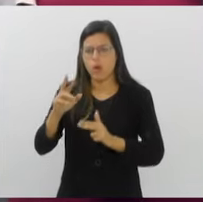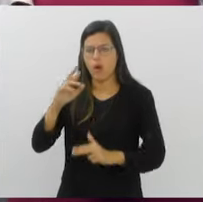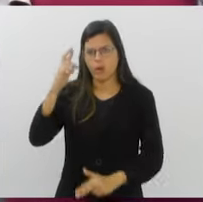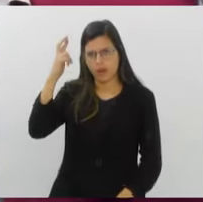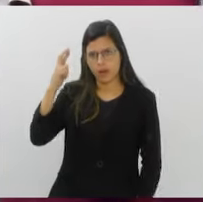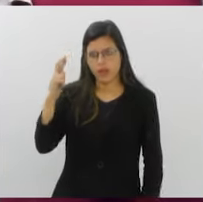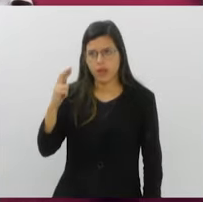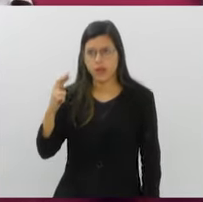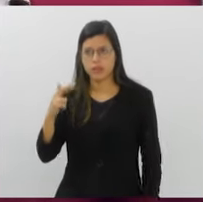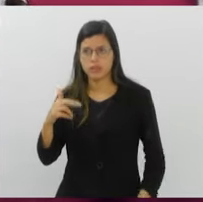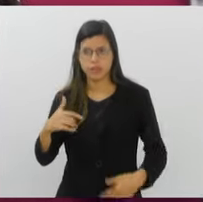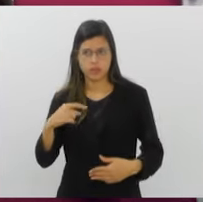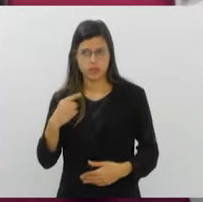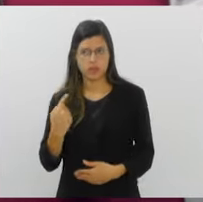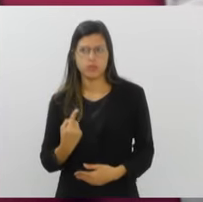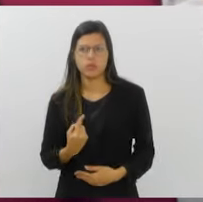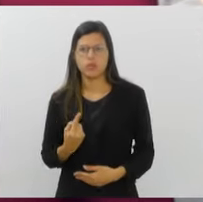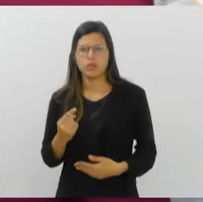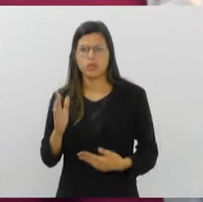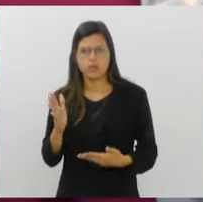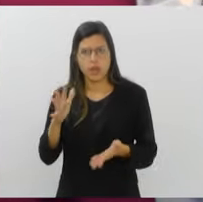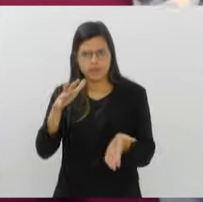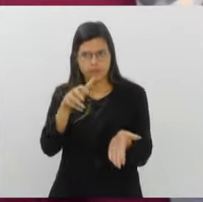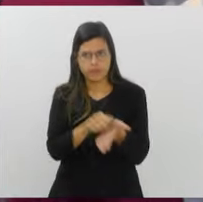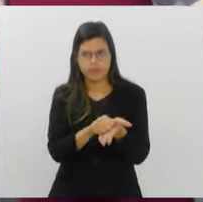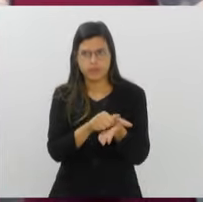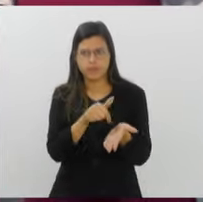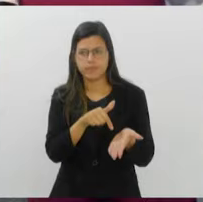Souza. Inclusive, nós já estamos fazendo registro, tá ok?